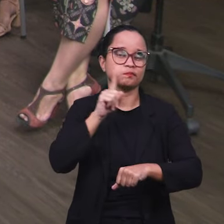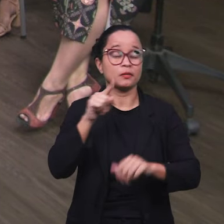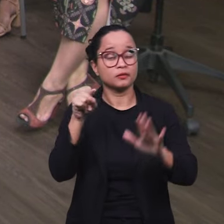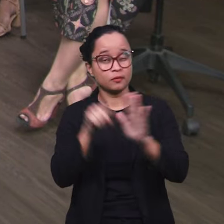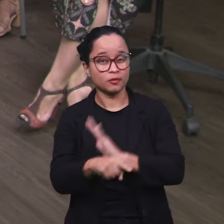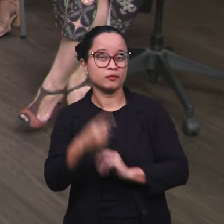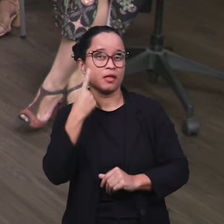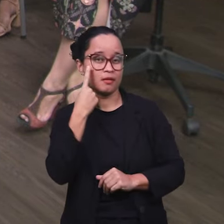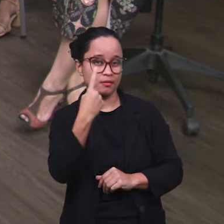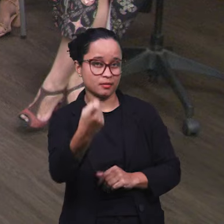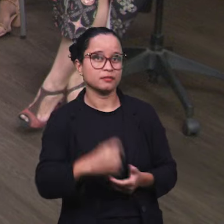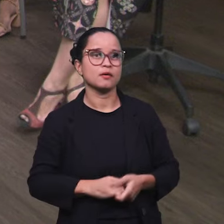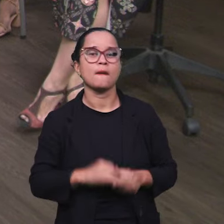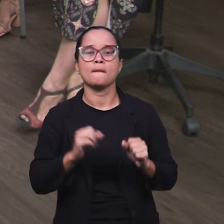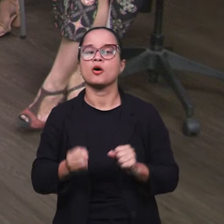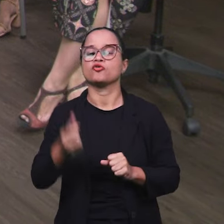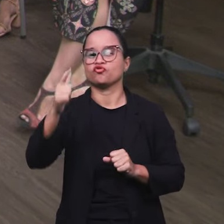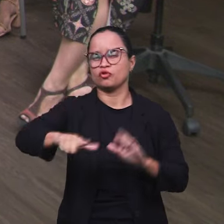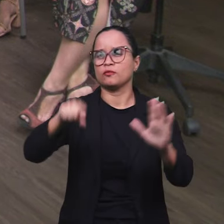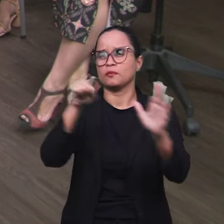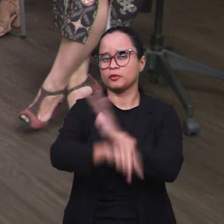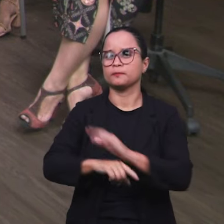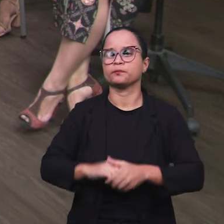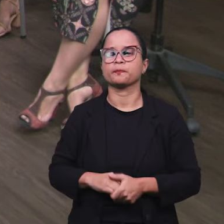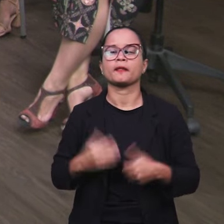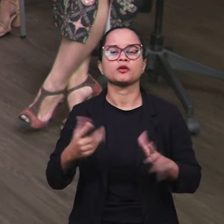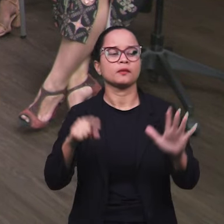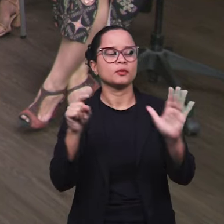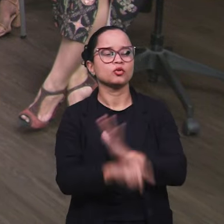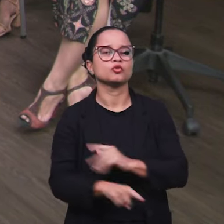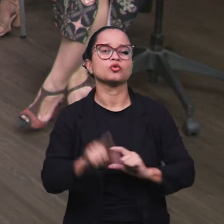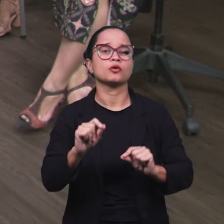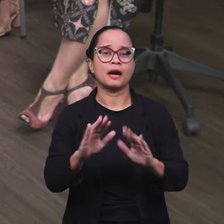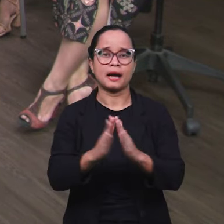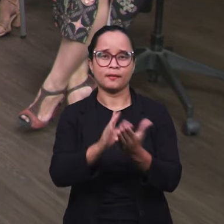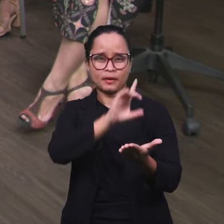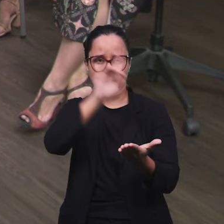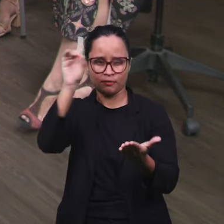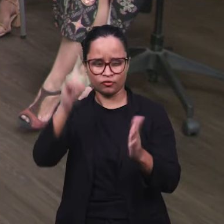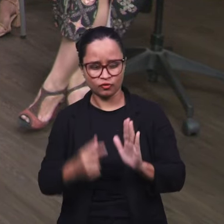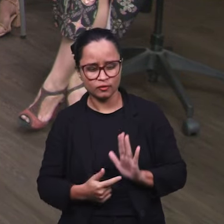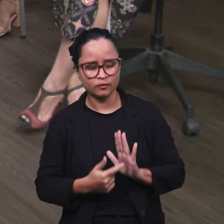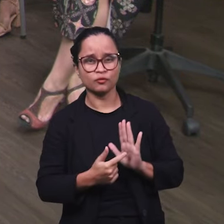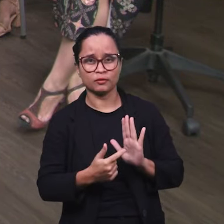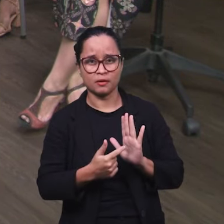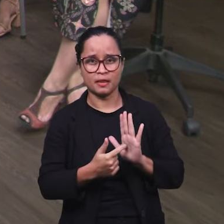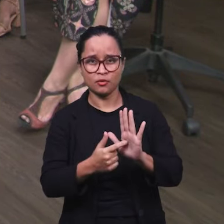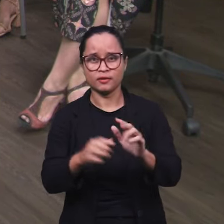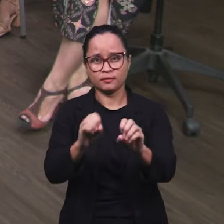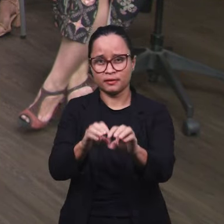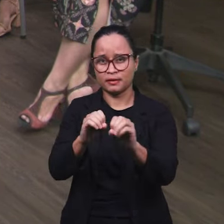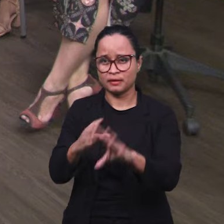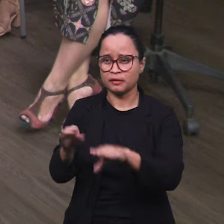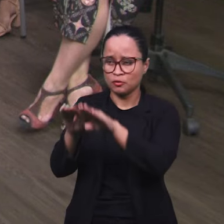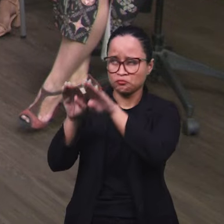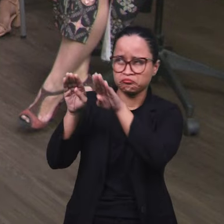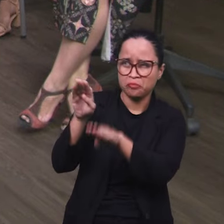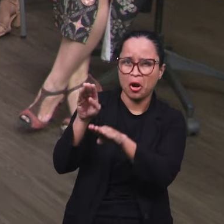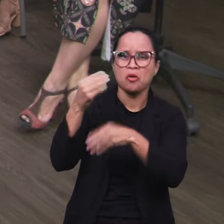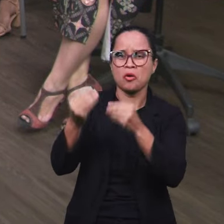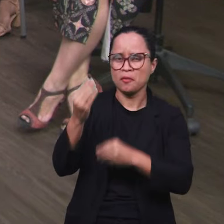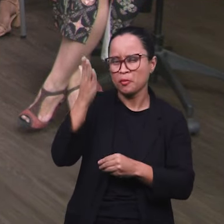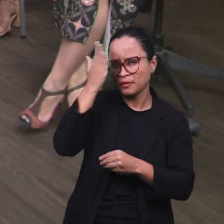Uma pergunta muito interessante, né? Pode repetir? Ela perguntou o seguinte: o que a Bíblia ensina sobre submissão? Como